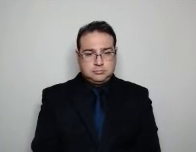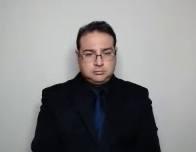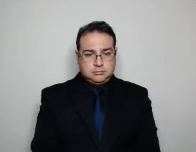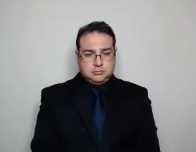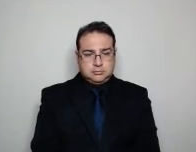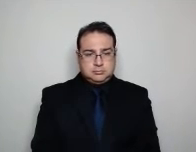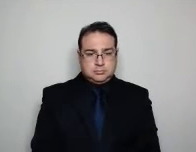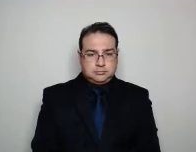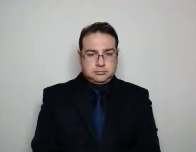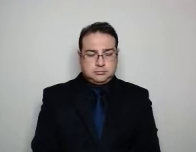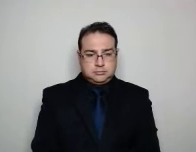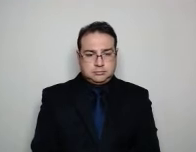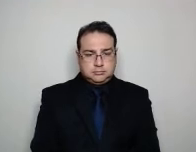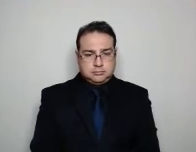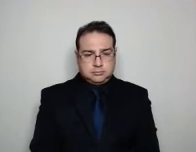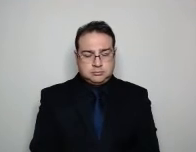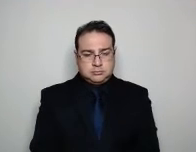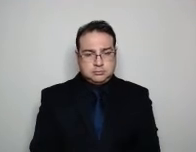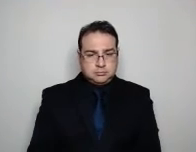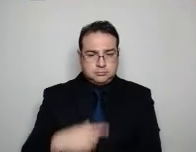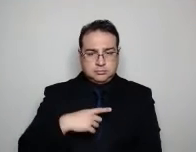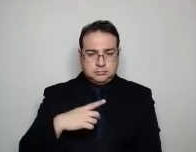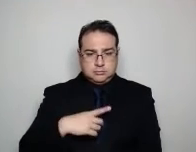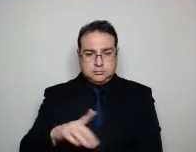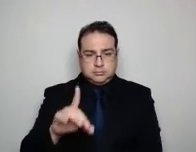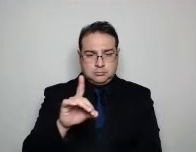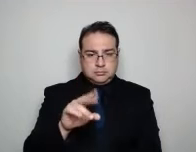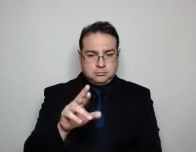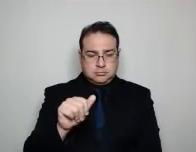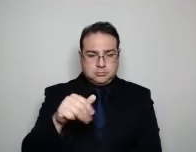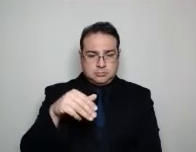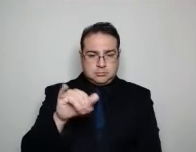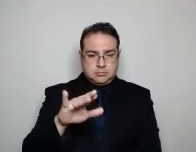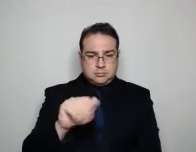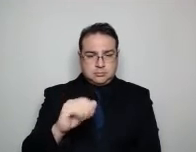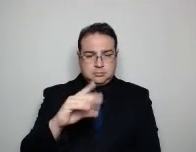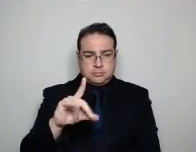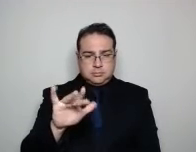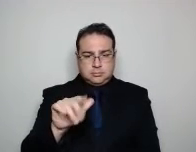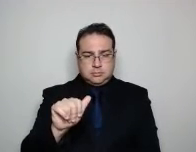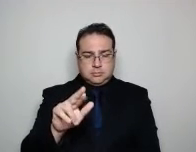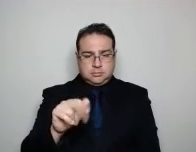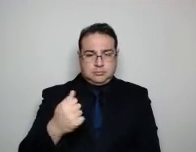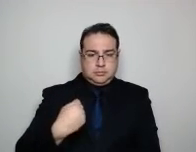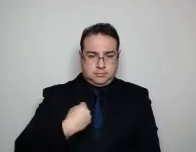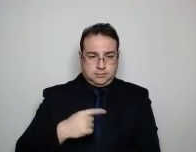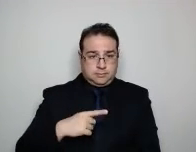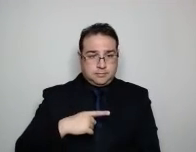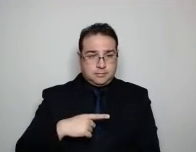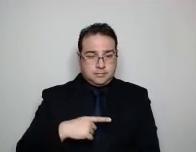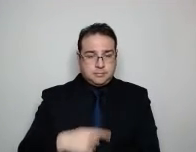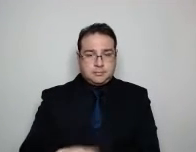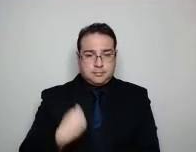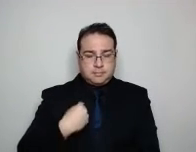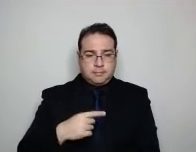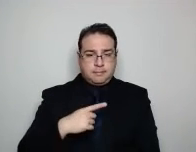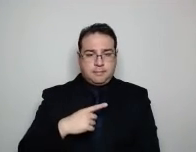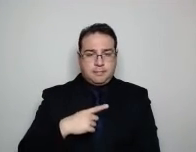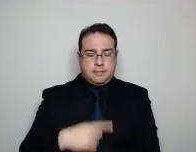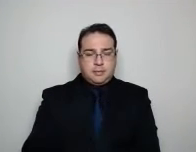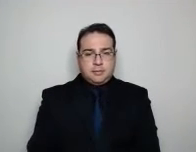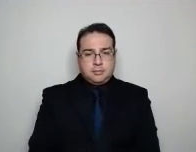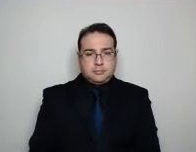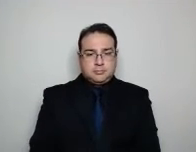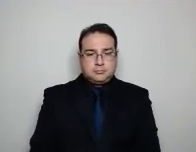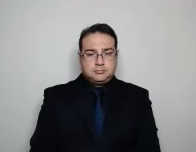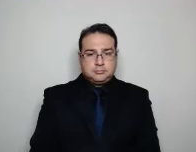Certo. E tem de outra parte também, doutora Maria Clara de Jesus Manissoba, está presente? Presente, doutora Maria. Pronto.